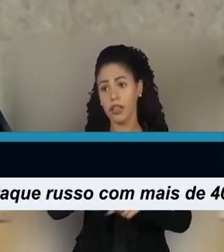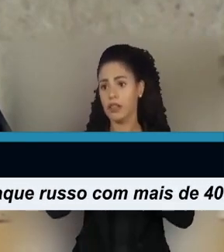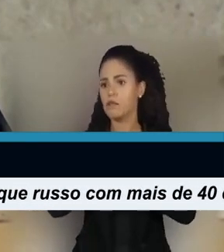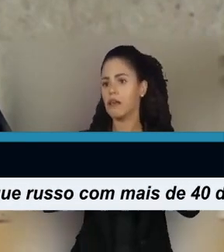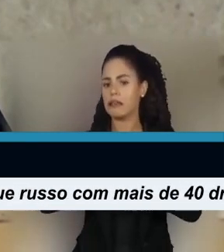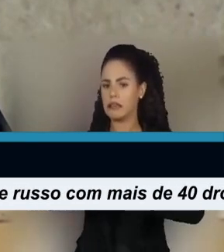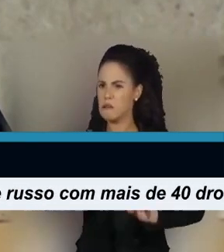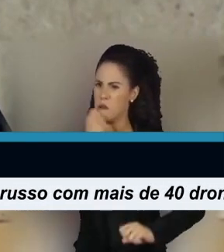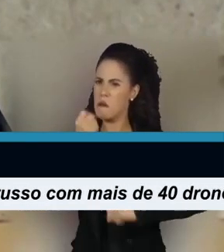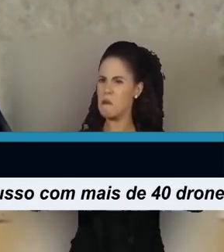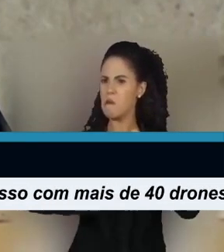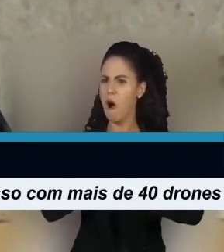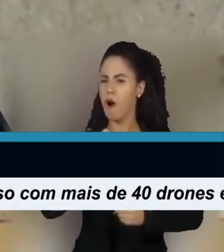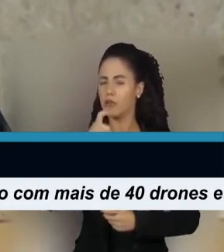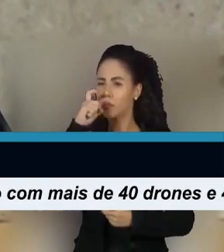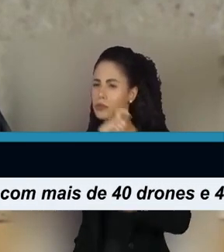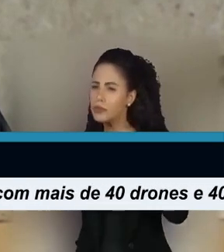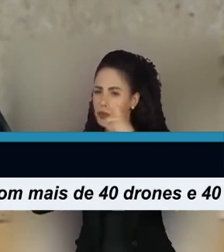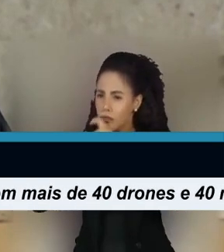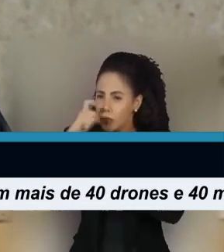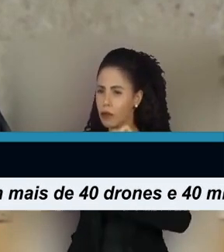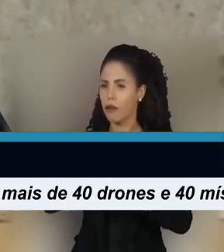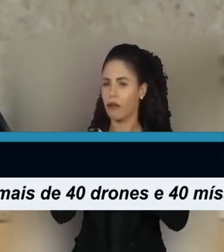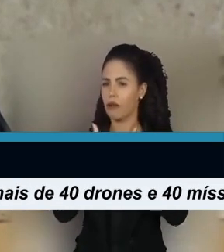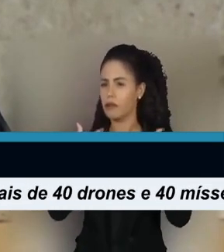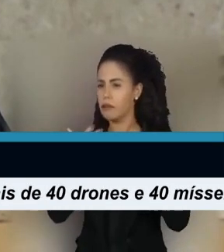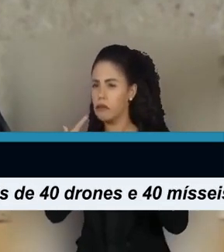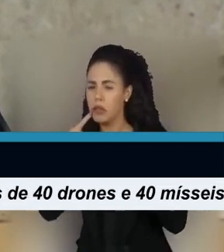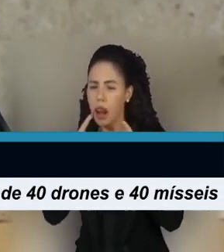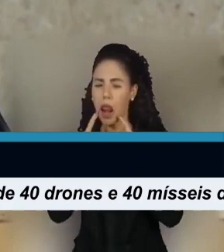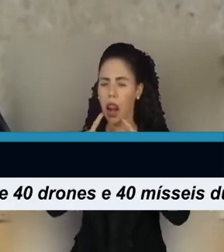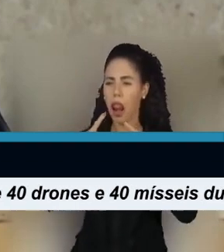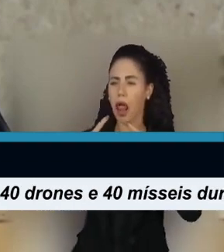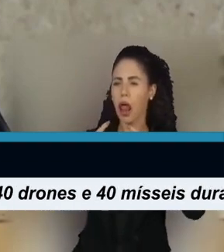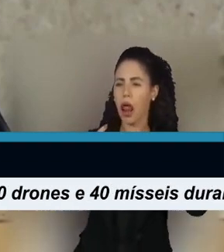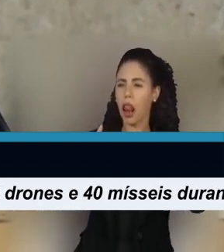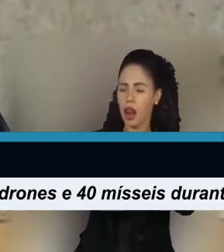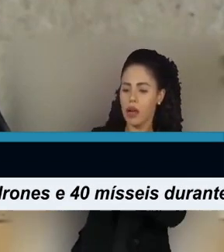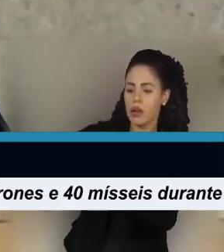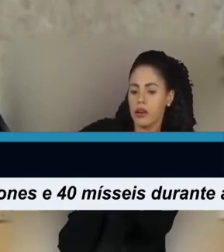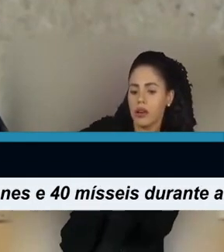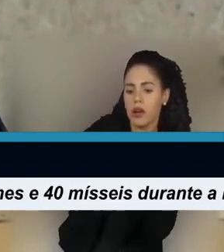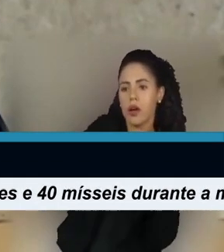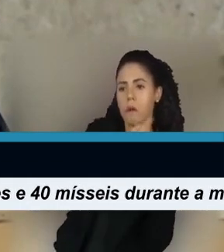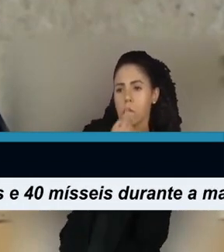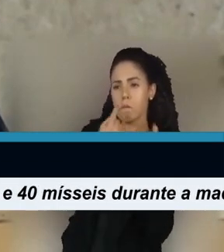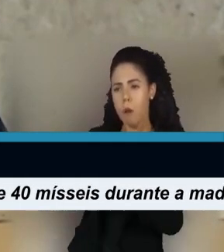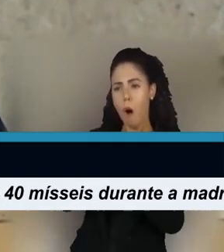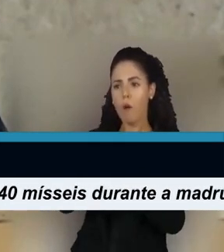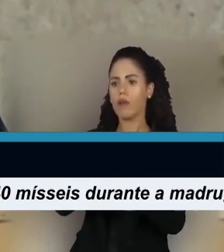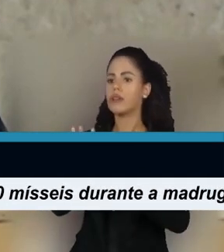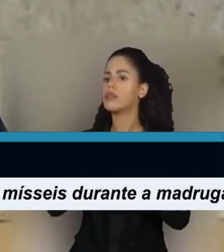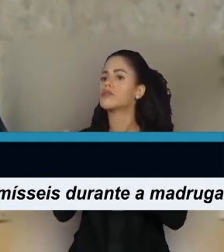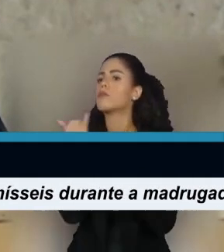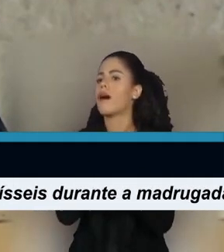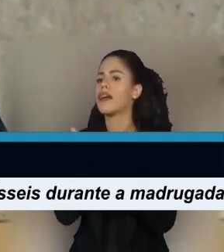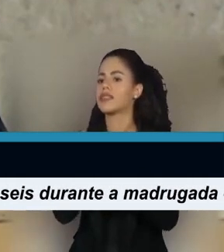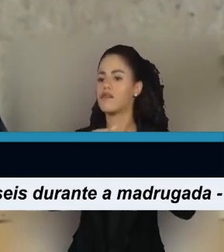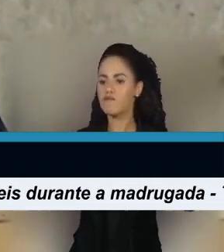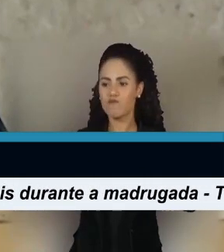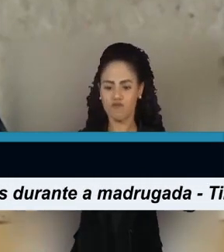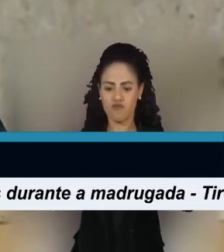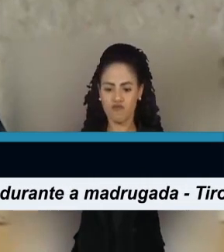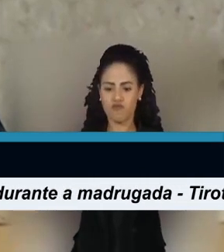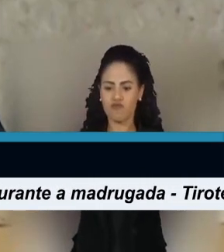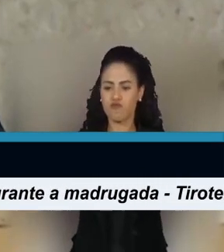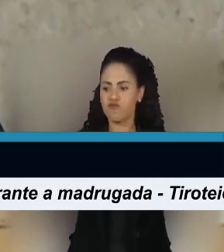ódio, a mentira, os ataques às instituições trazem mais engajamento, infelizmente, do